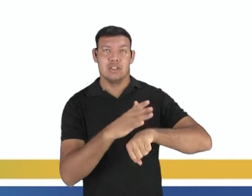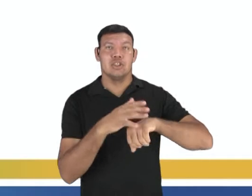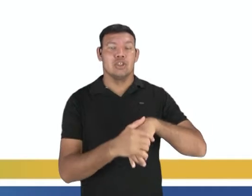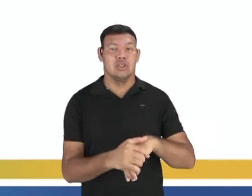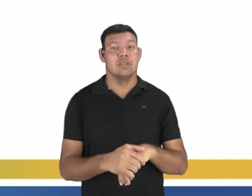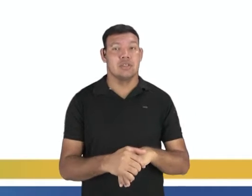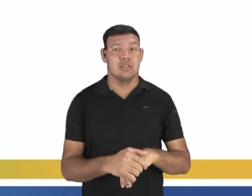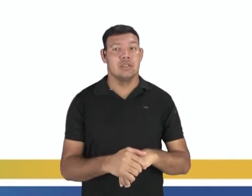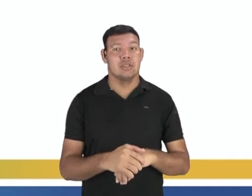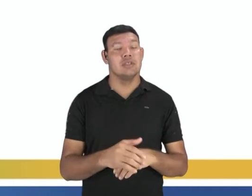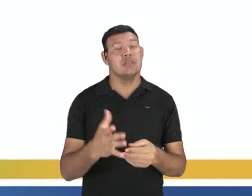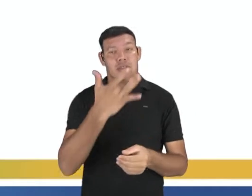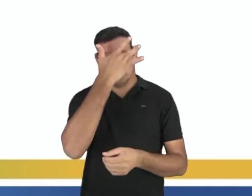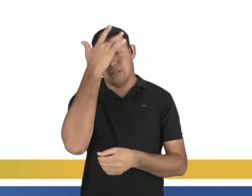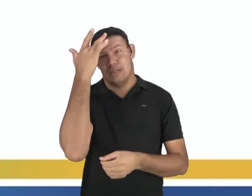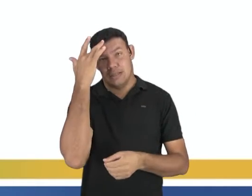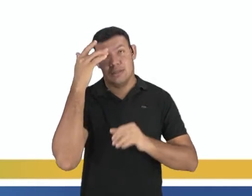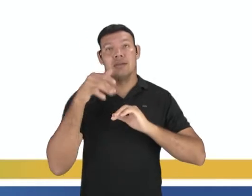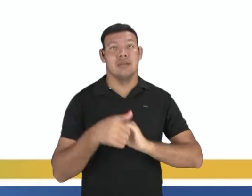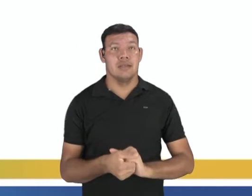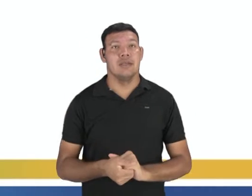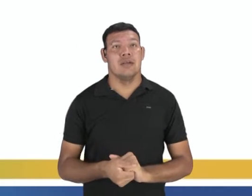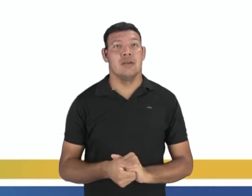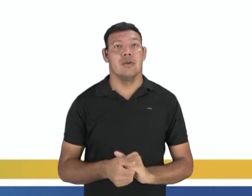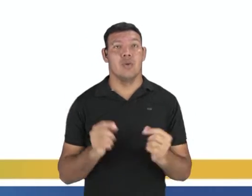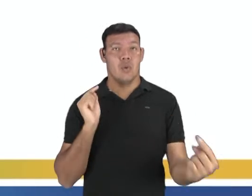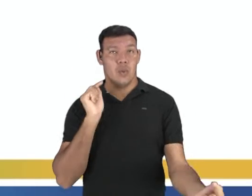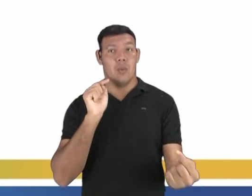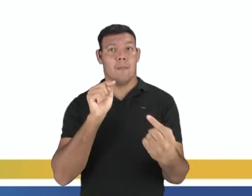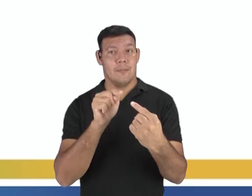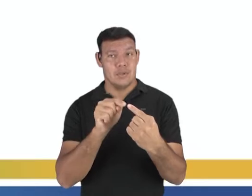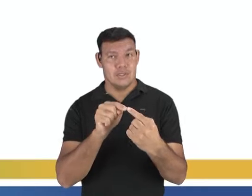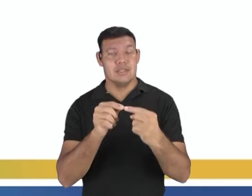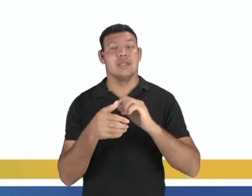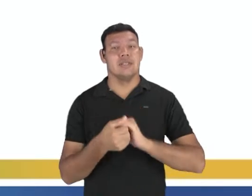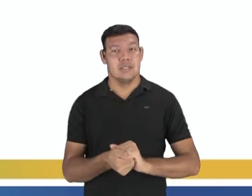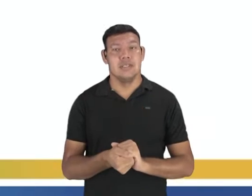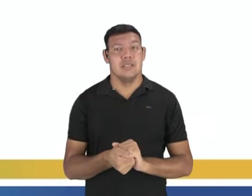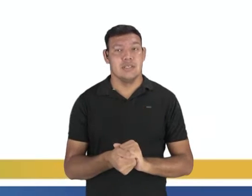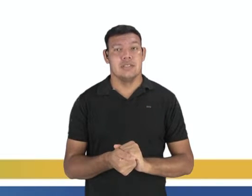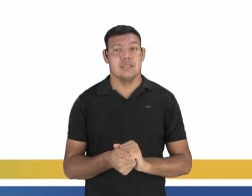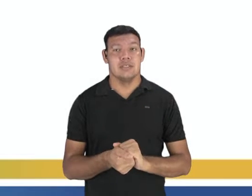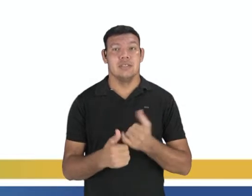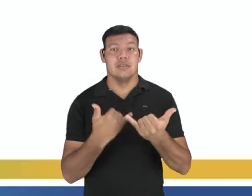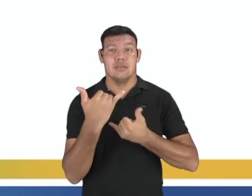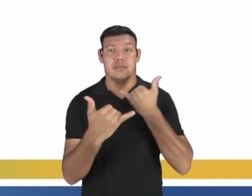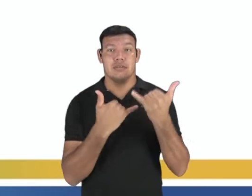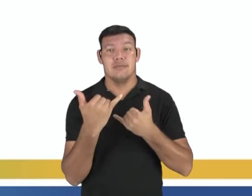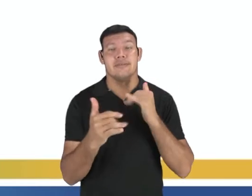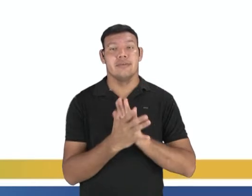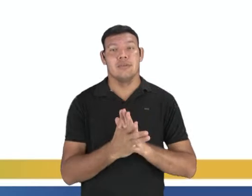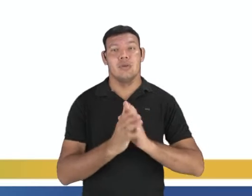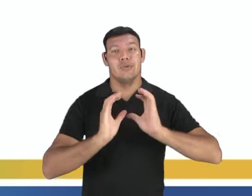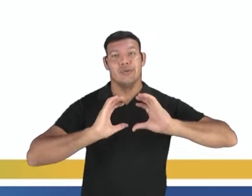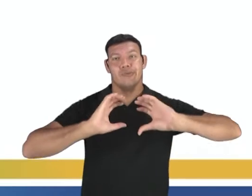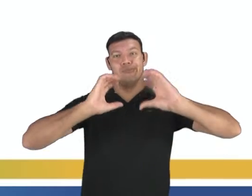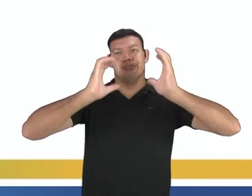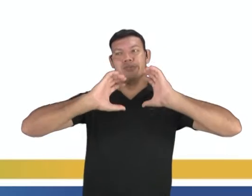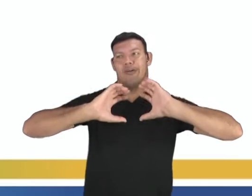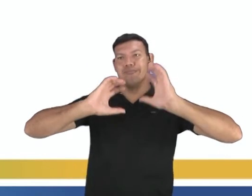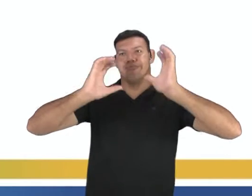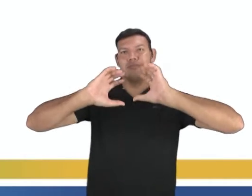de voleibol. O objetivo da brincadeira é manter a bola em jogo com a participação de todos os jogadores